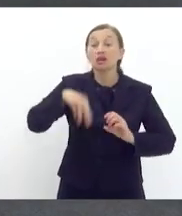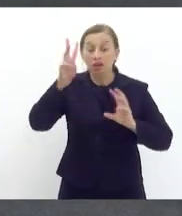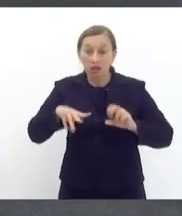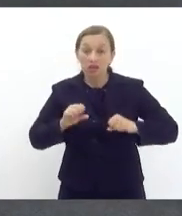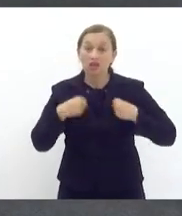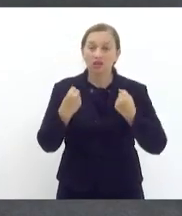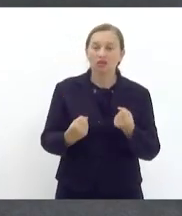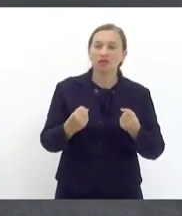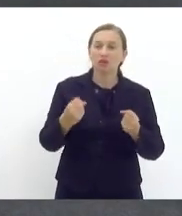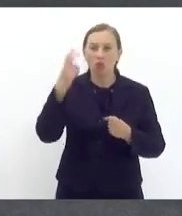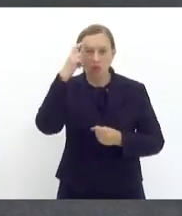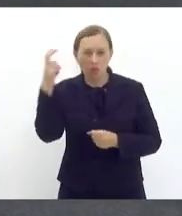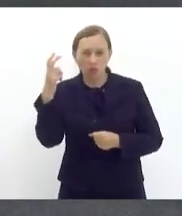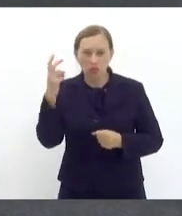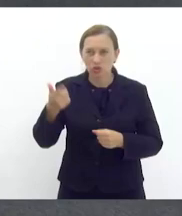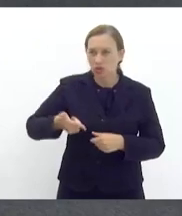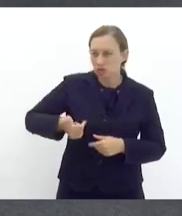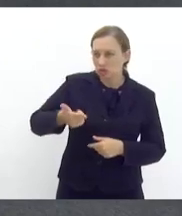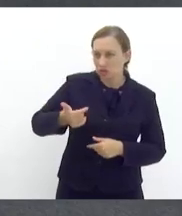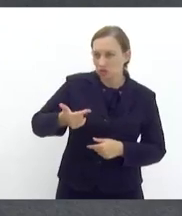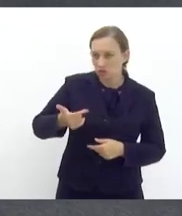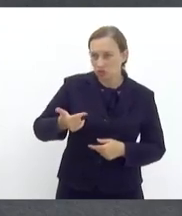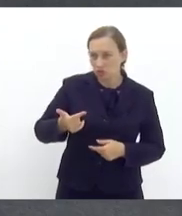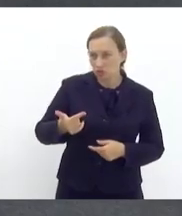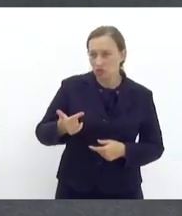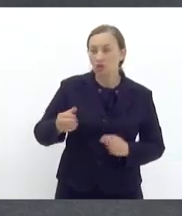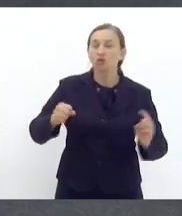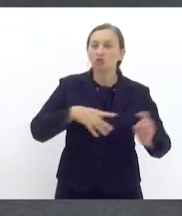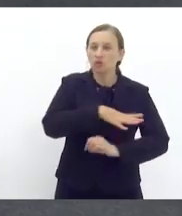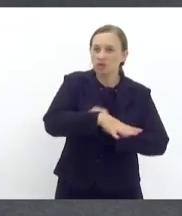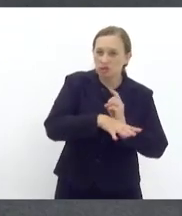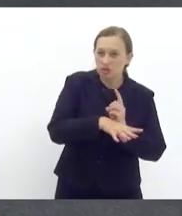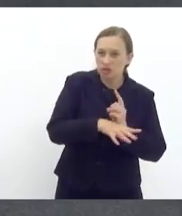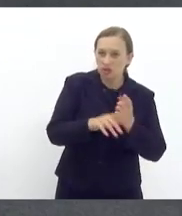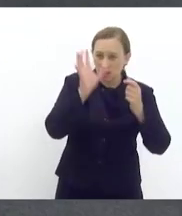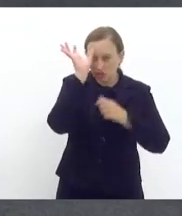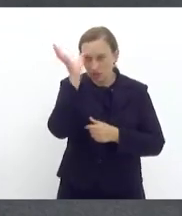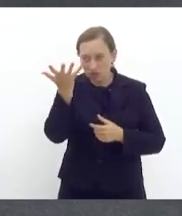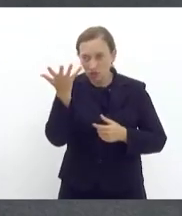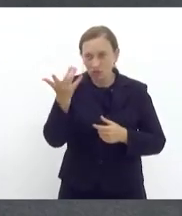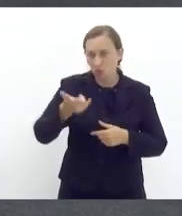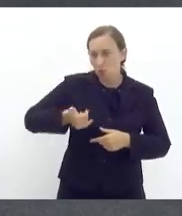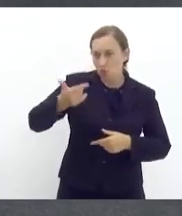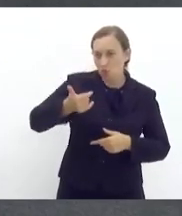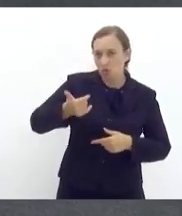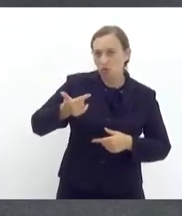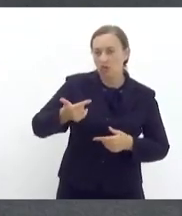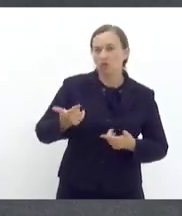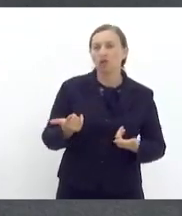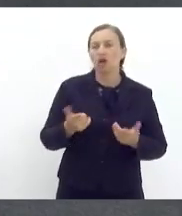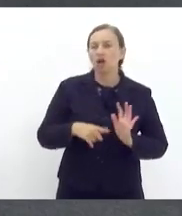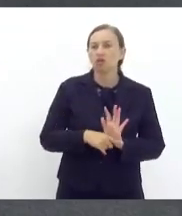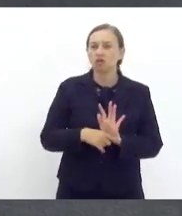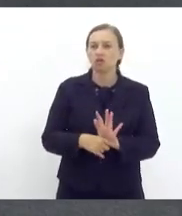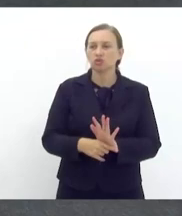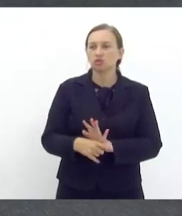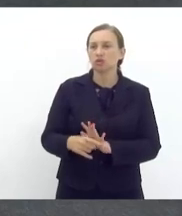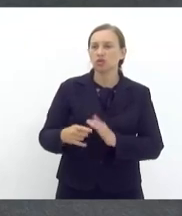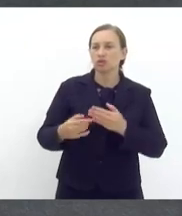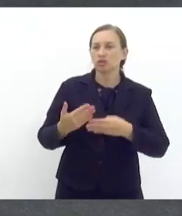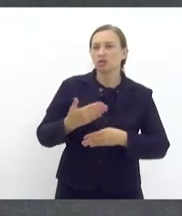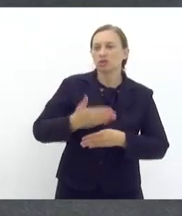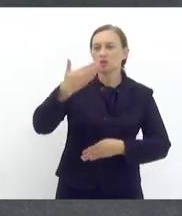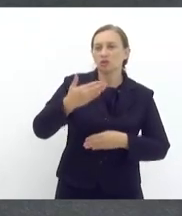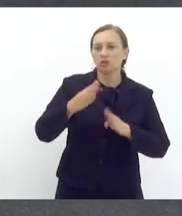uma cultura armamentista aqueles que defendem uma sociedade resolvida no conflito e na bala contribuem para que os muros e